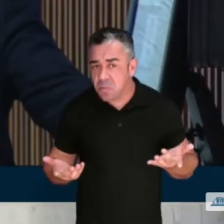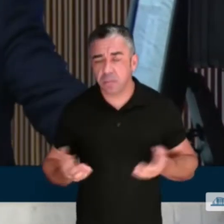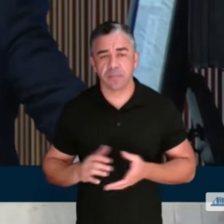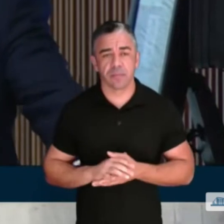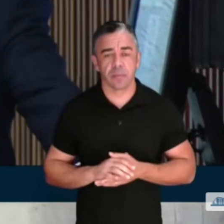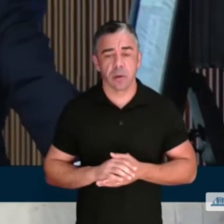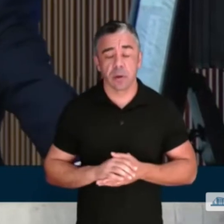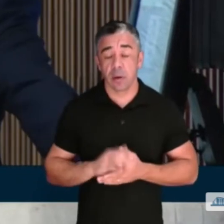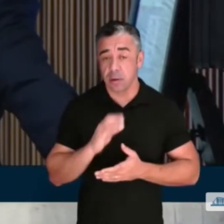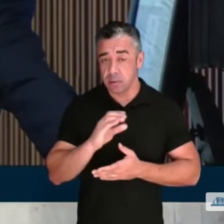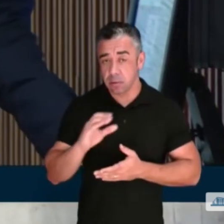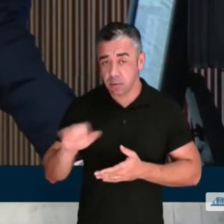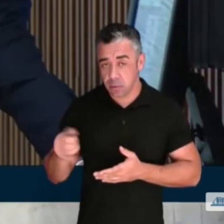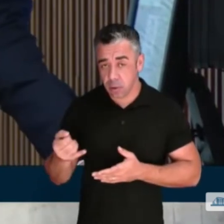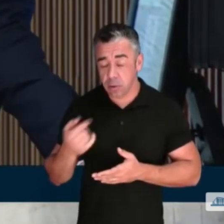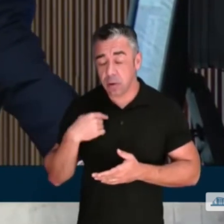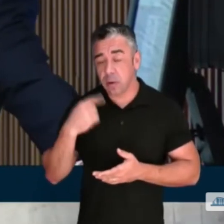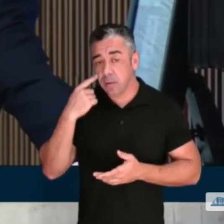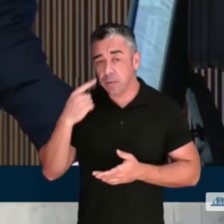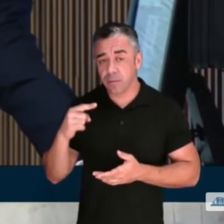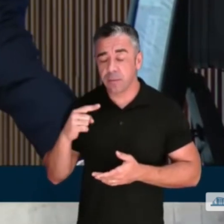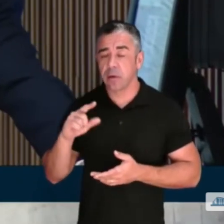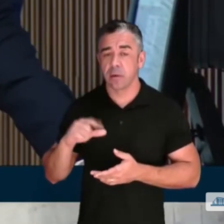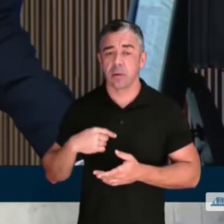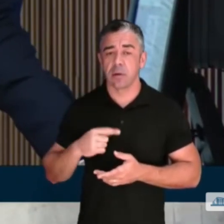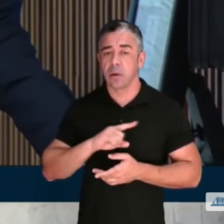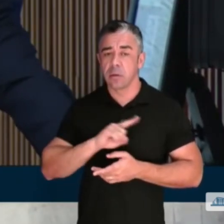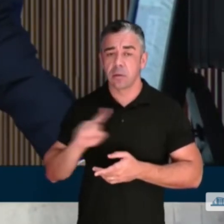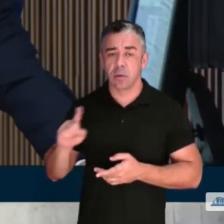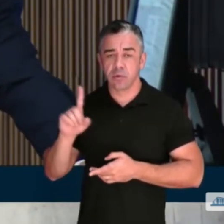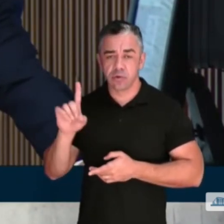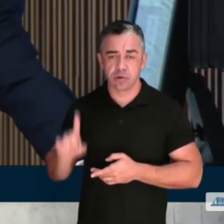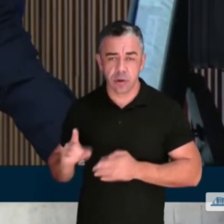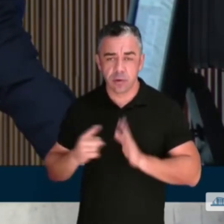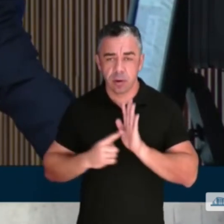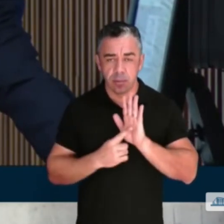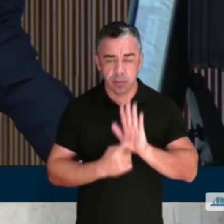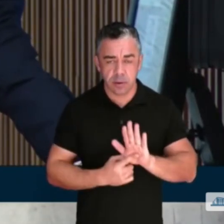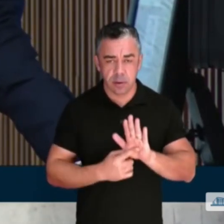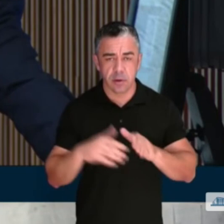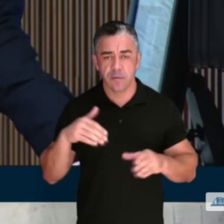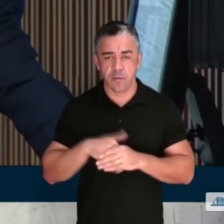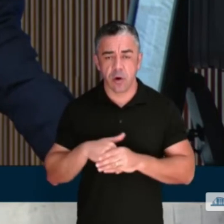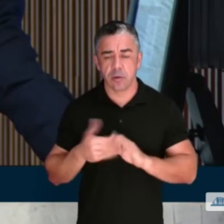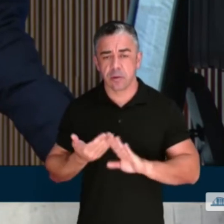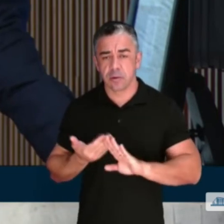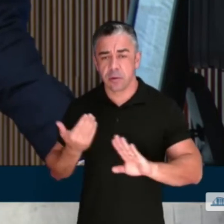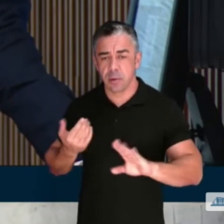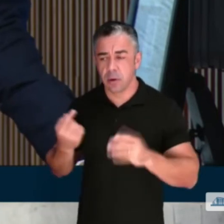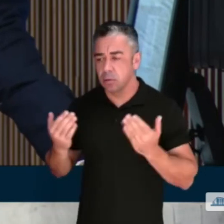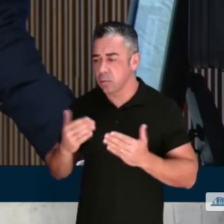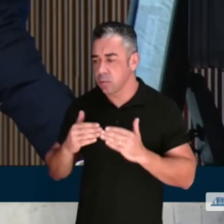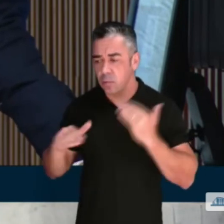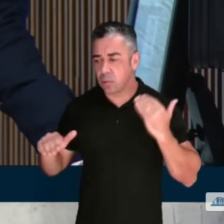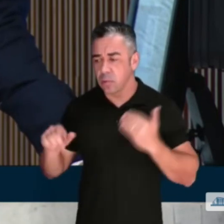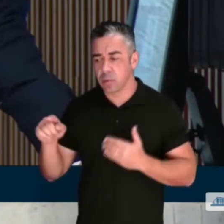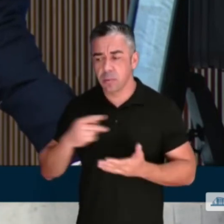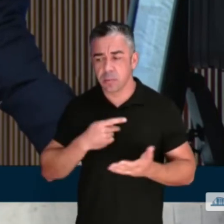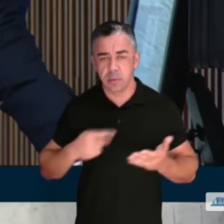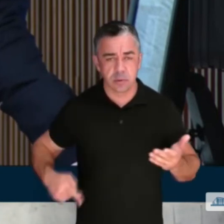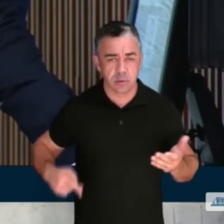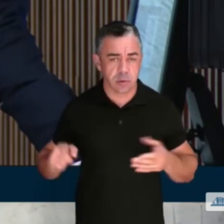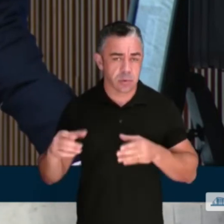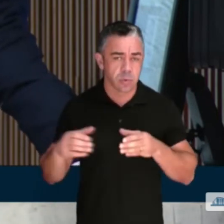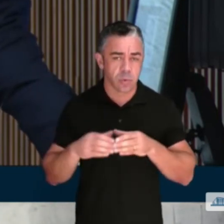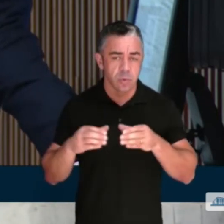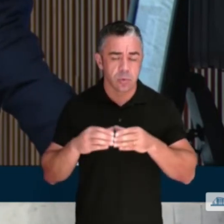de Constituição e Justiça, eu tive negado o direito meu de apresentar voto em separado contrário pelo presidente da